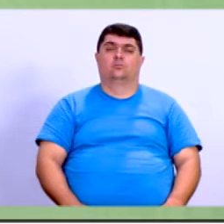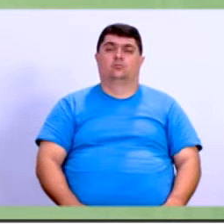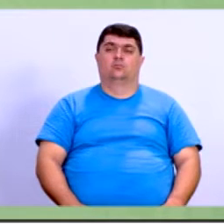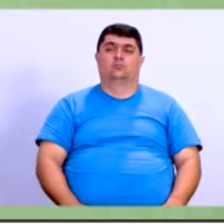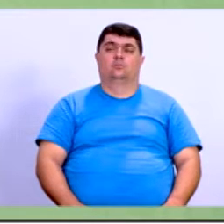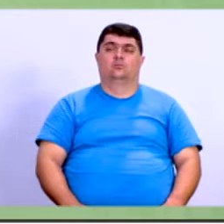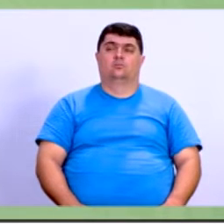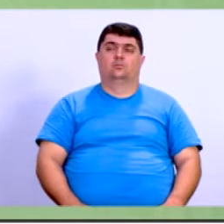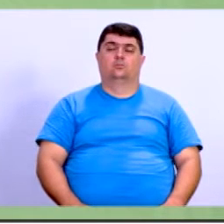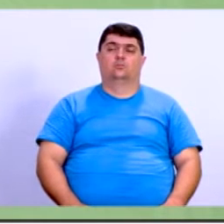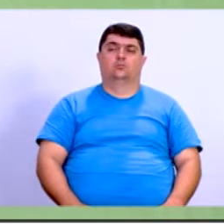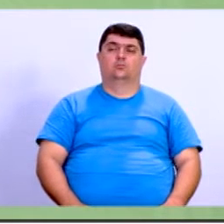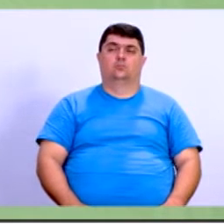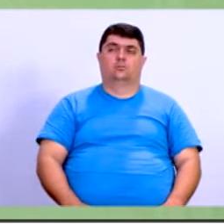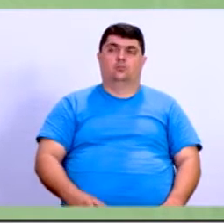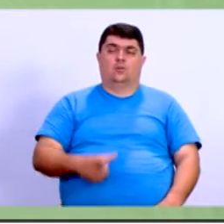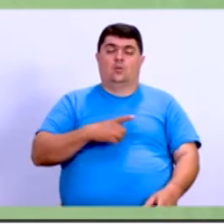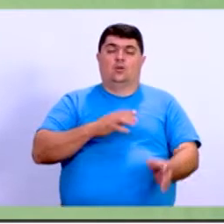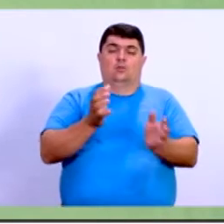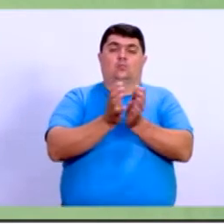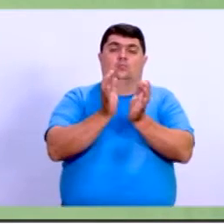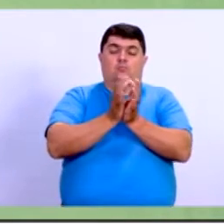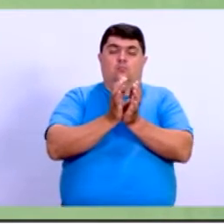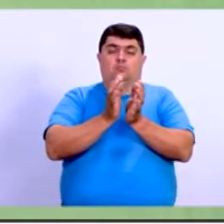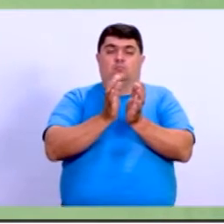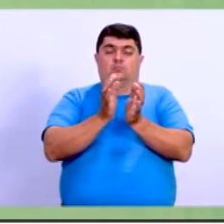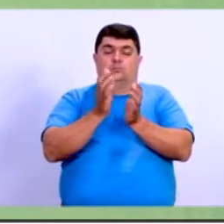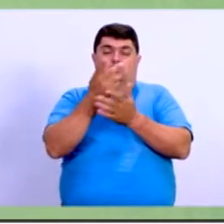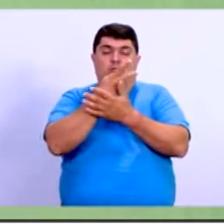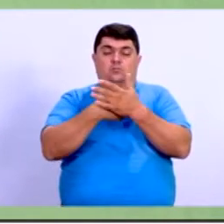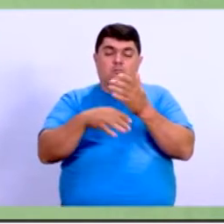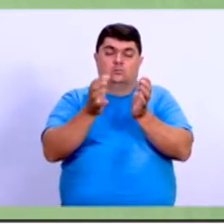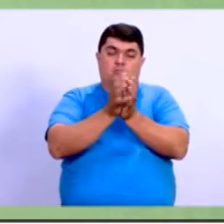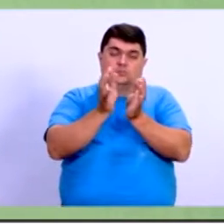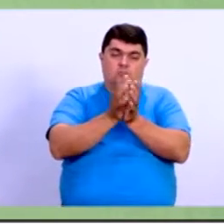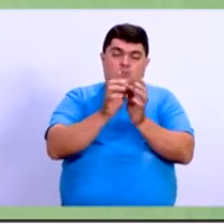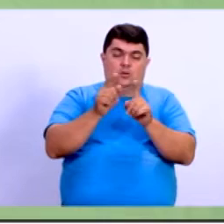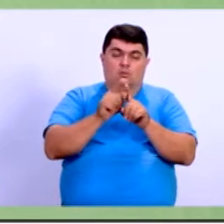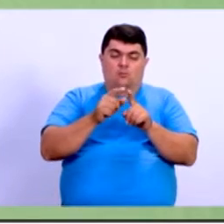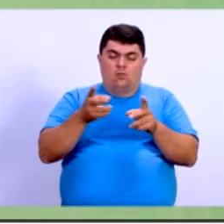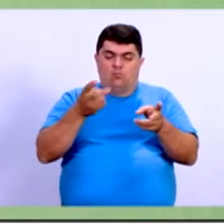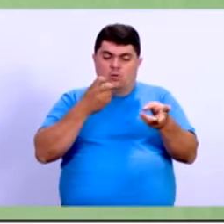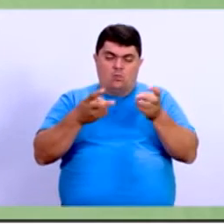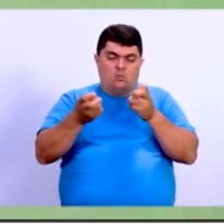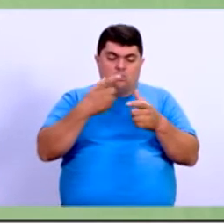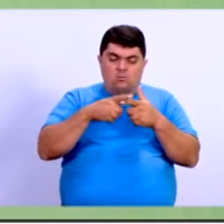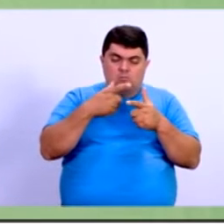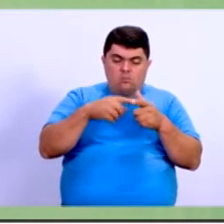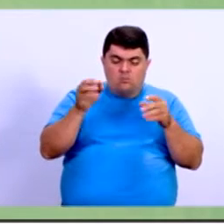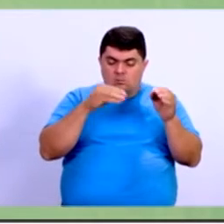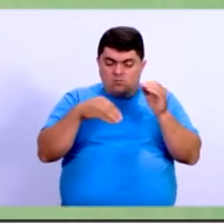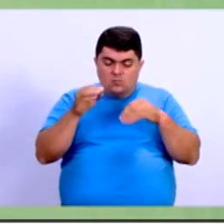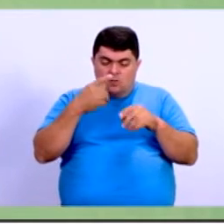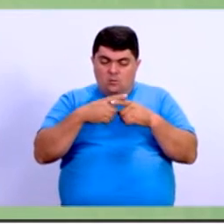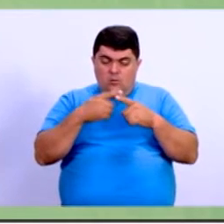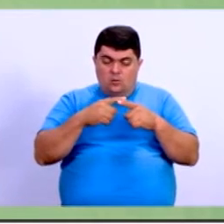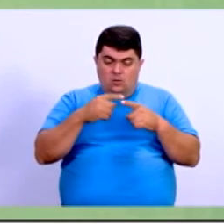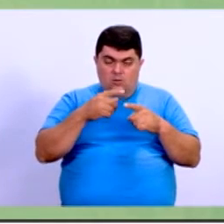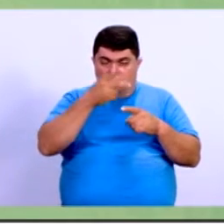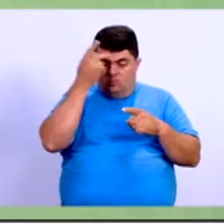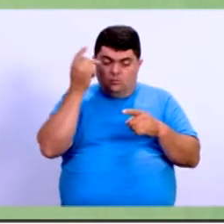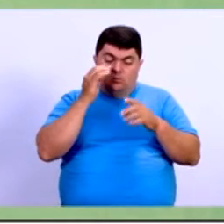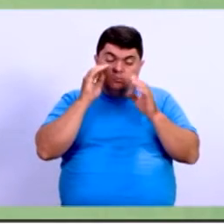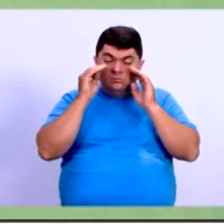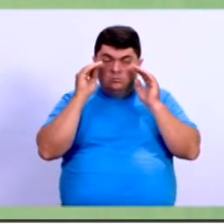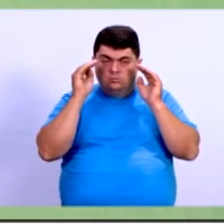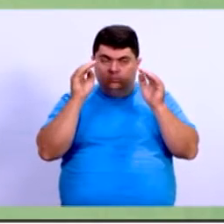No diagrama de classes, a gente faz a abstração dos problemas, que servem para quê? Para concentrar a atenção dos analistas e dos